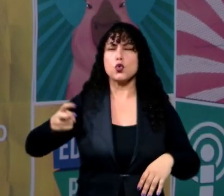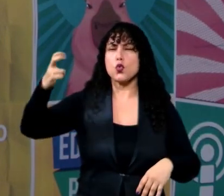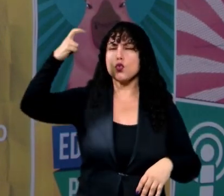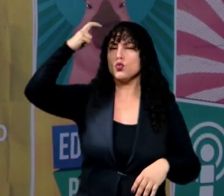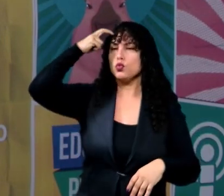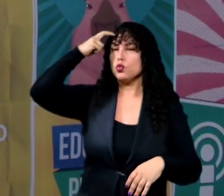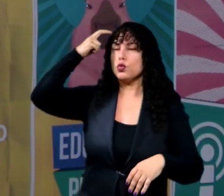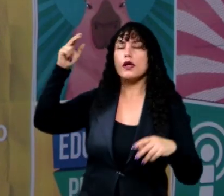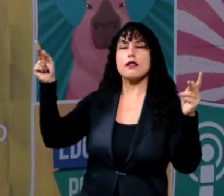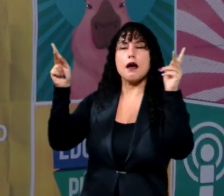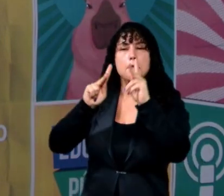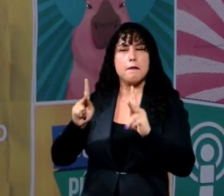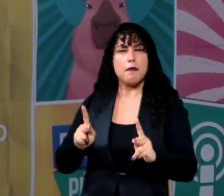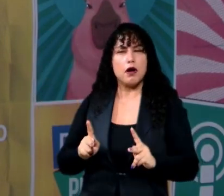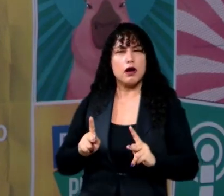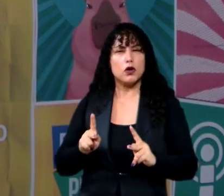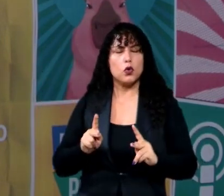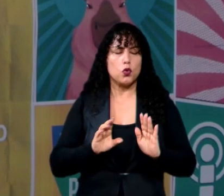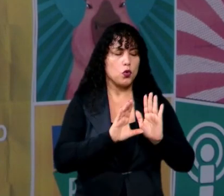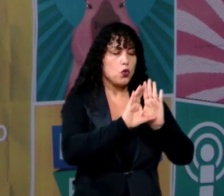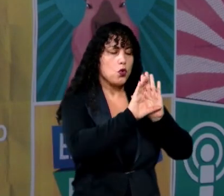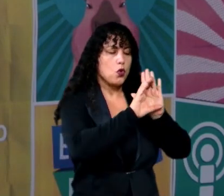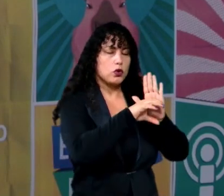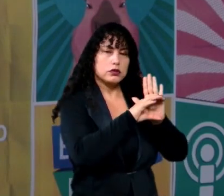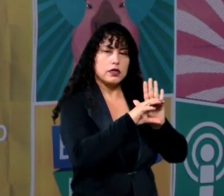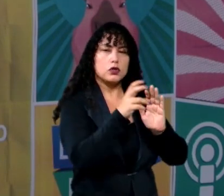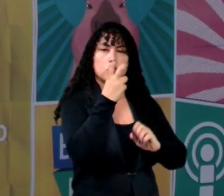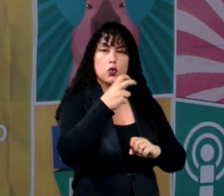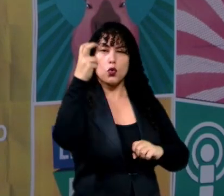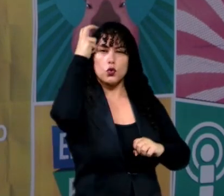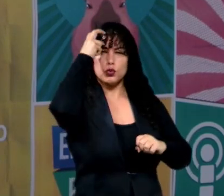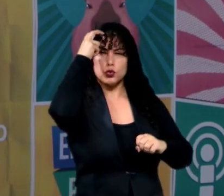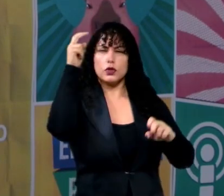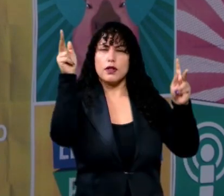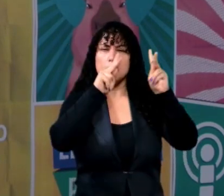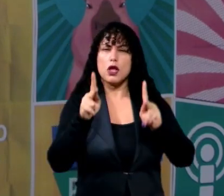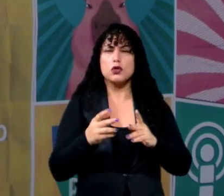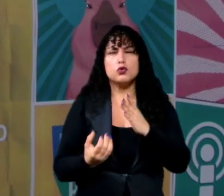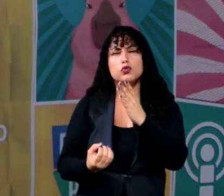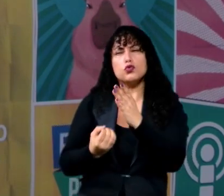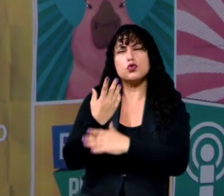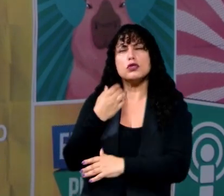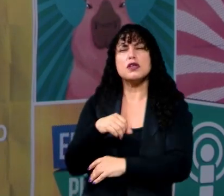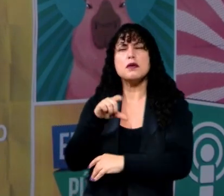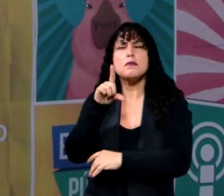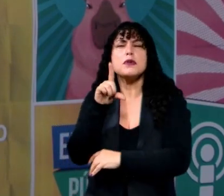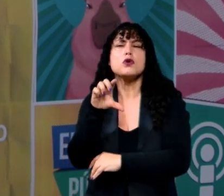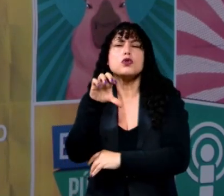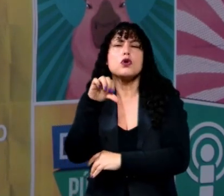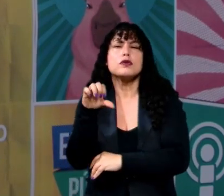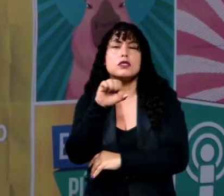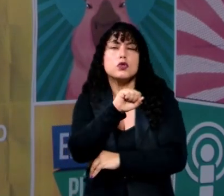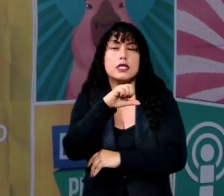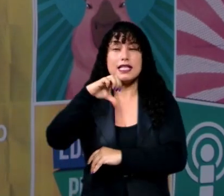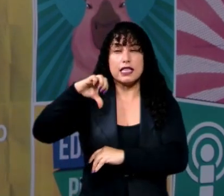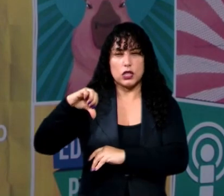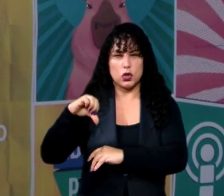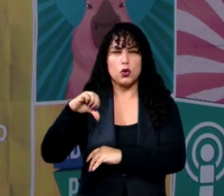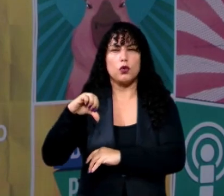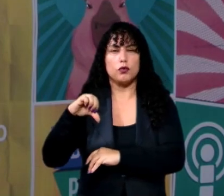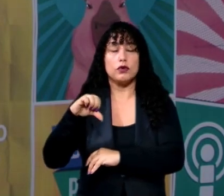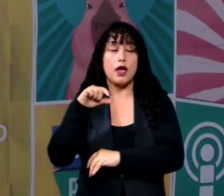paz. O conceito cultura de paz, ele surge em 1989.